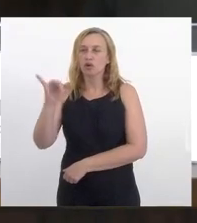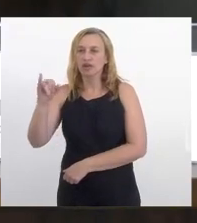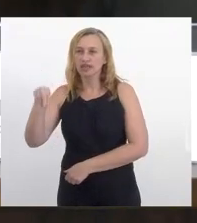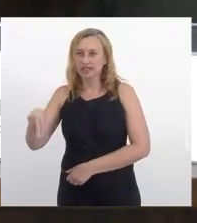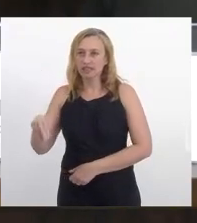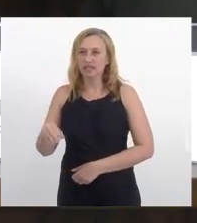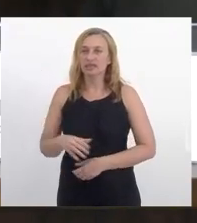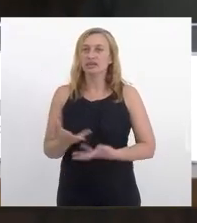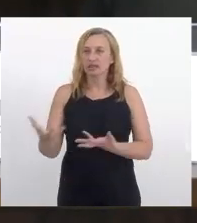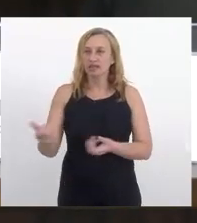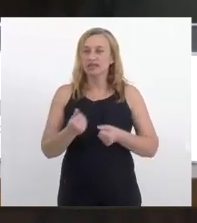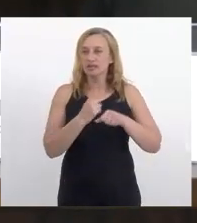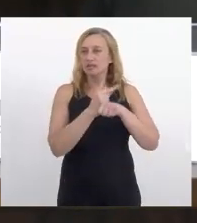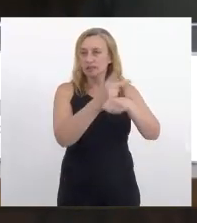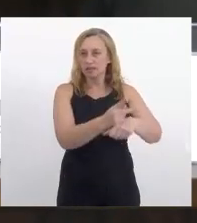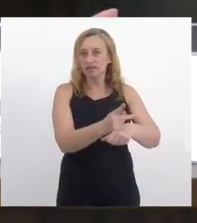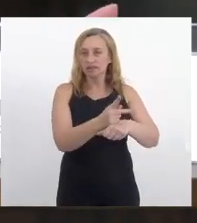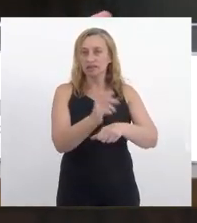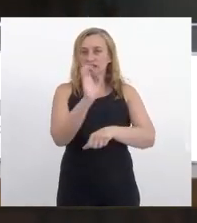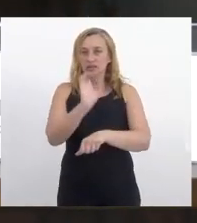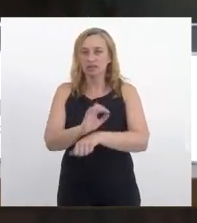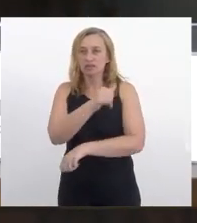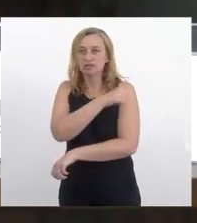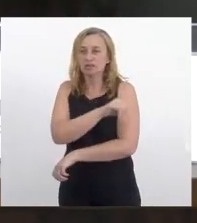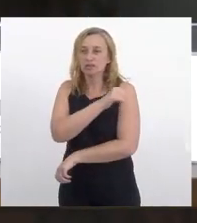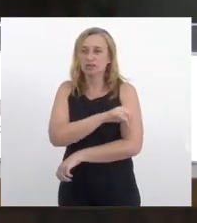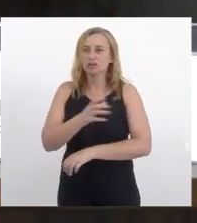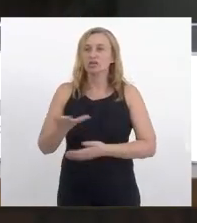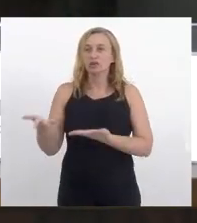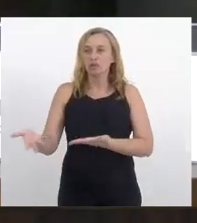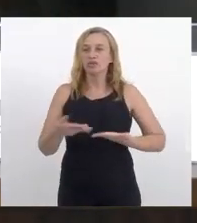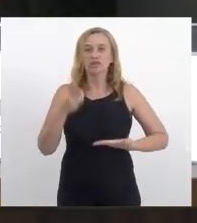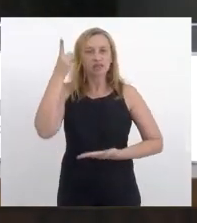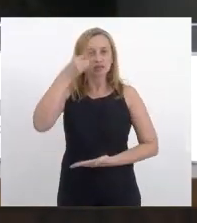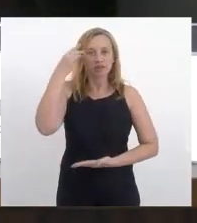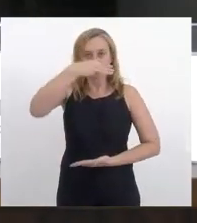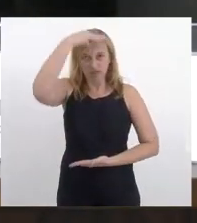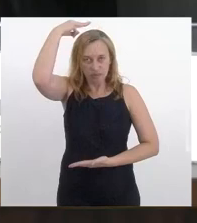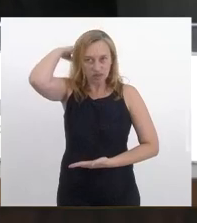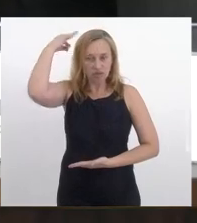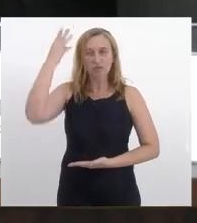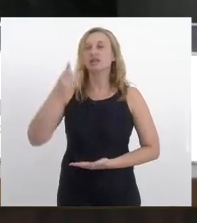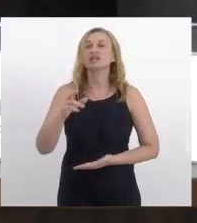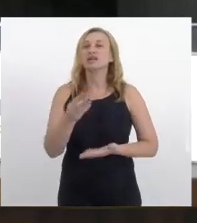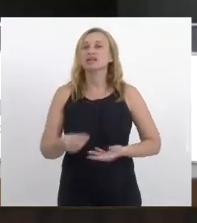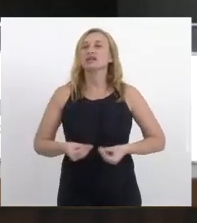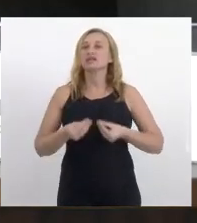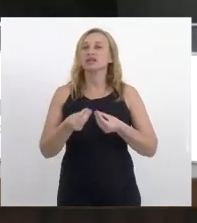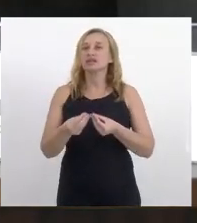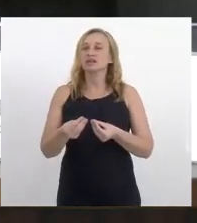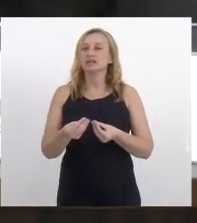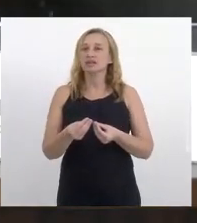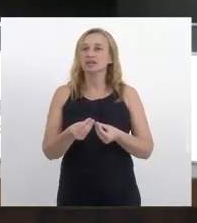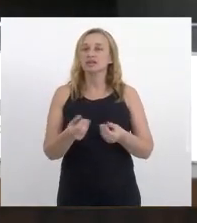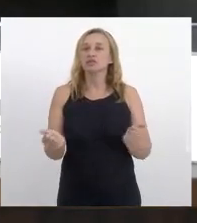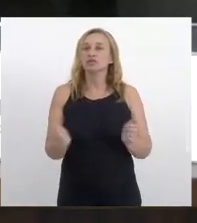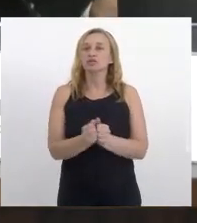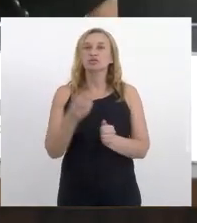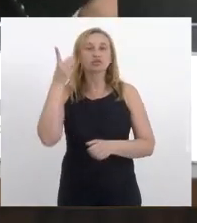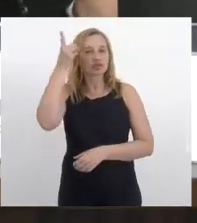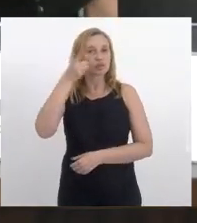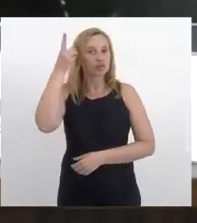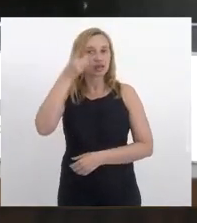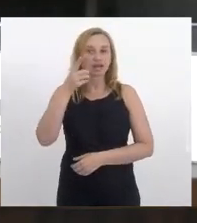Tempesta, para que receba o título de benemérito do Estado do Rio de Janeiro. Convido o deputado Márcio Pacheco a fazer a entrega juntamente com os deputados